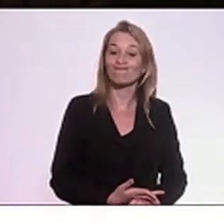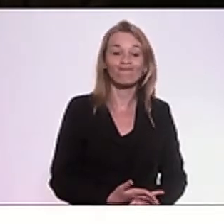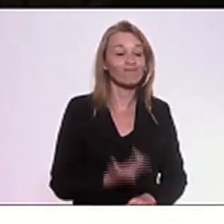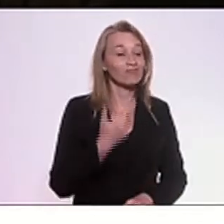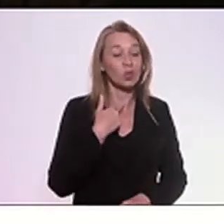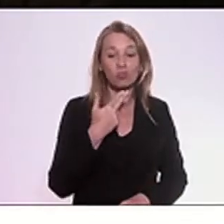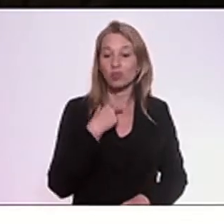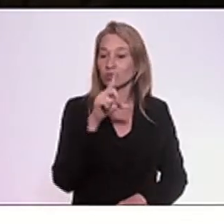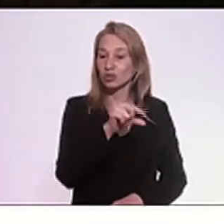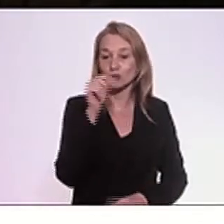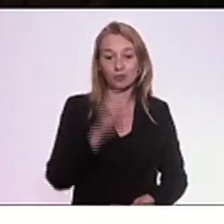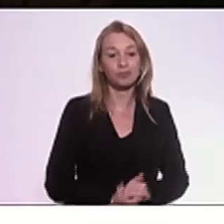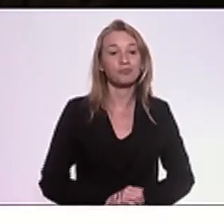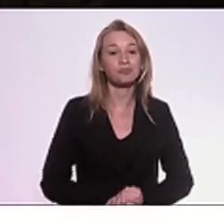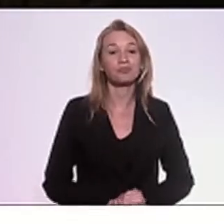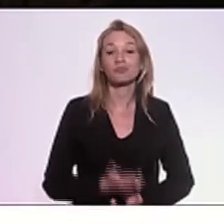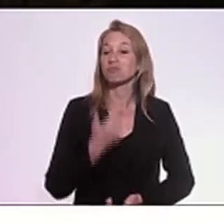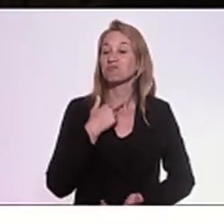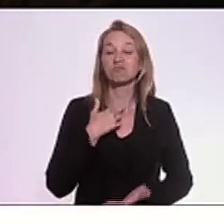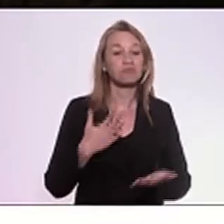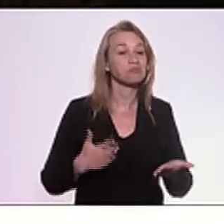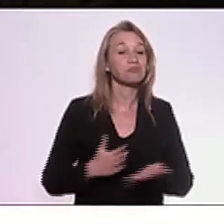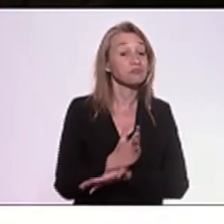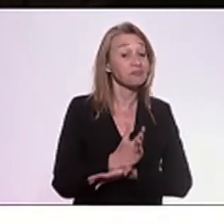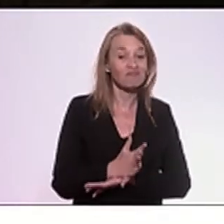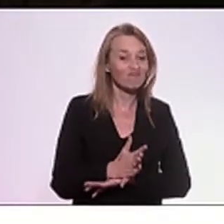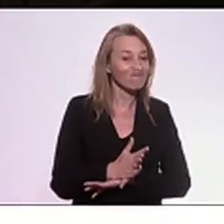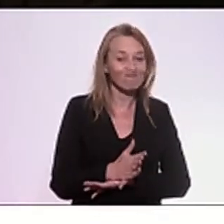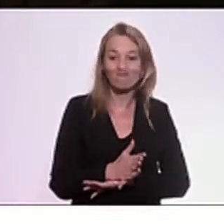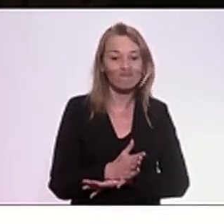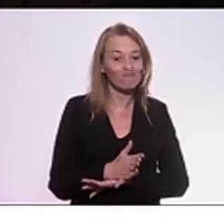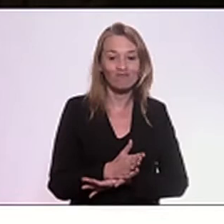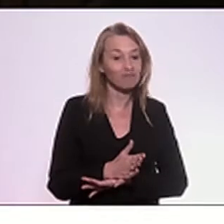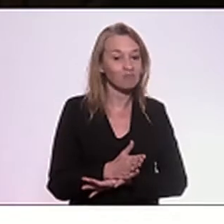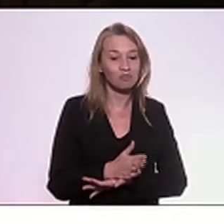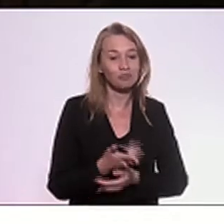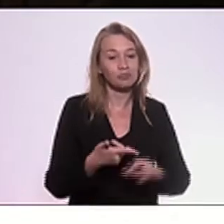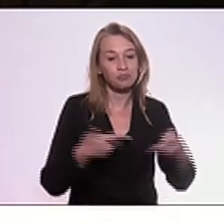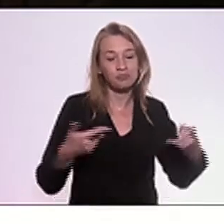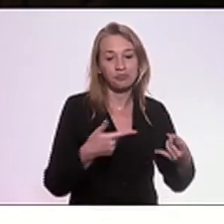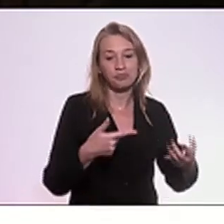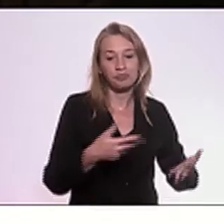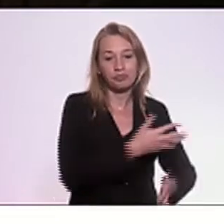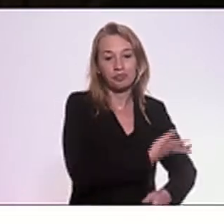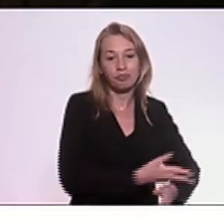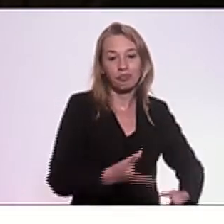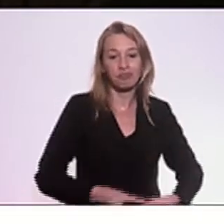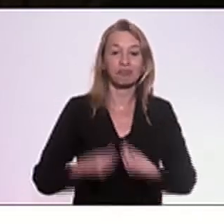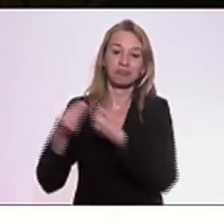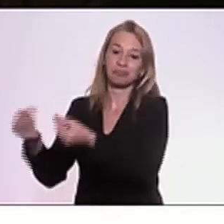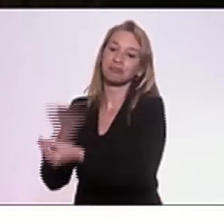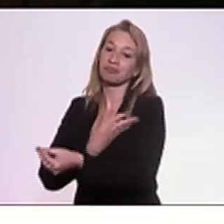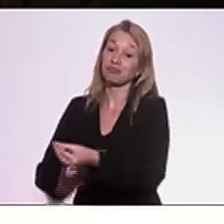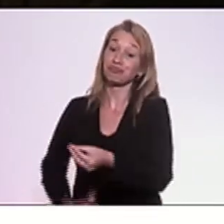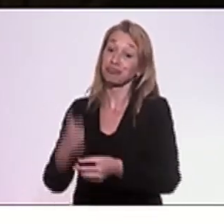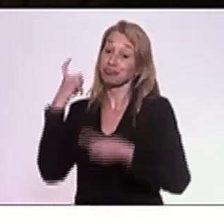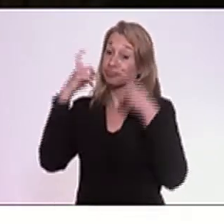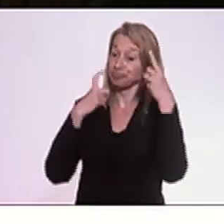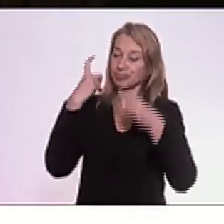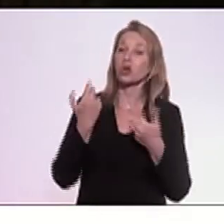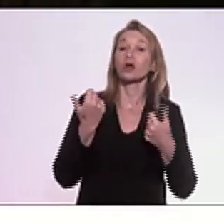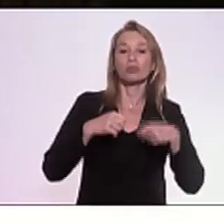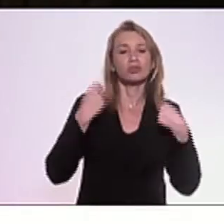dessa opção. Nós não podemos, no caso, nós não podemos passar esse cheque em branco para o governo de uma maneira muito preocupante. Nós